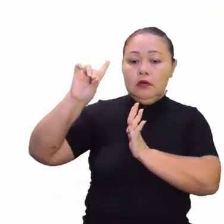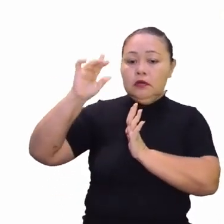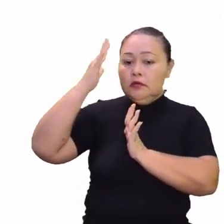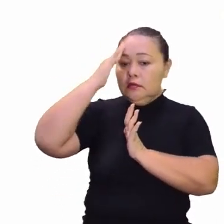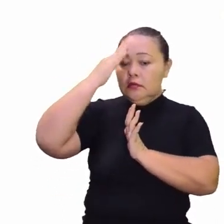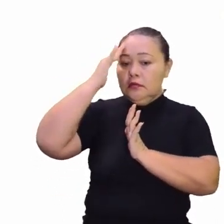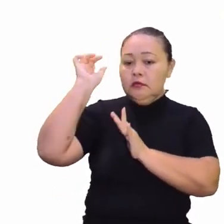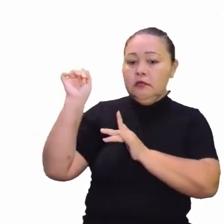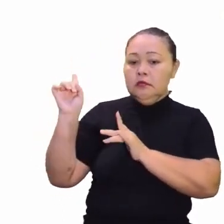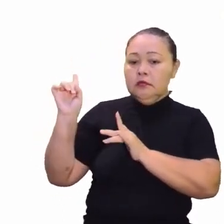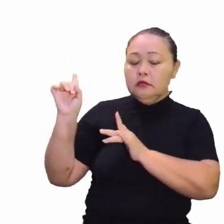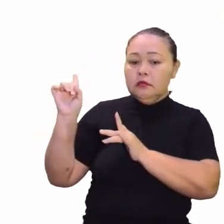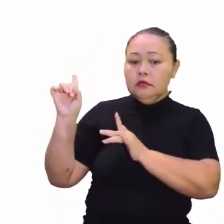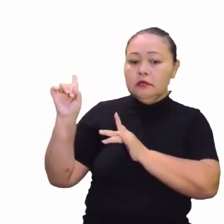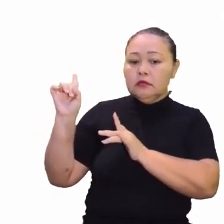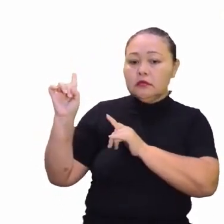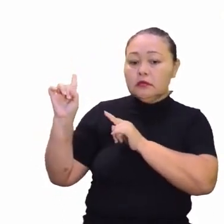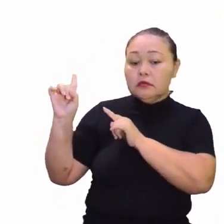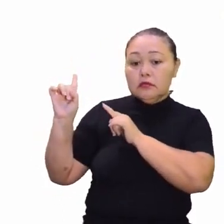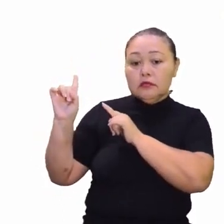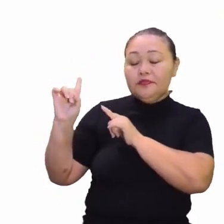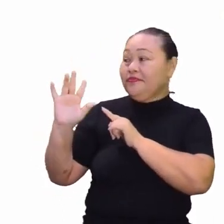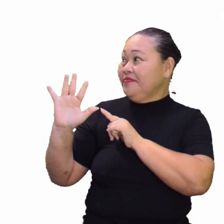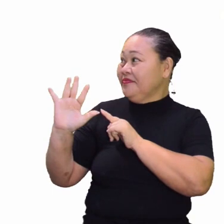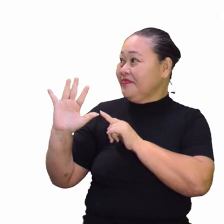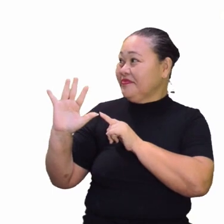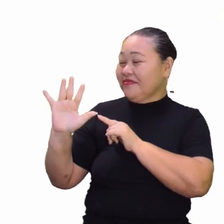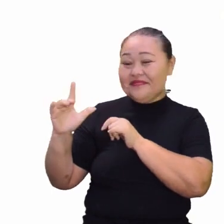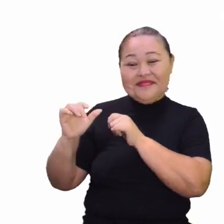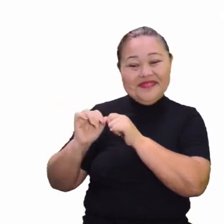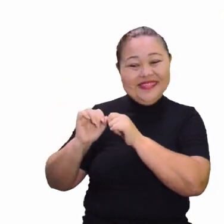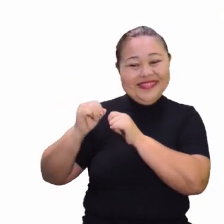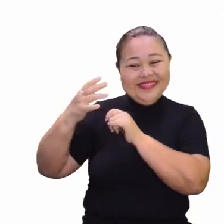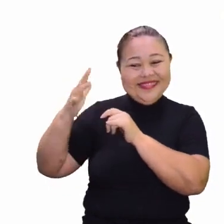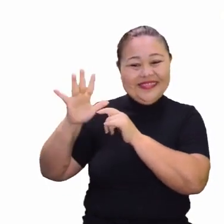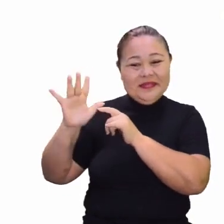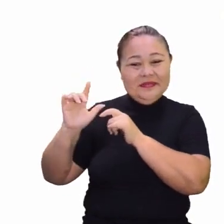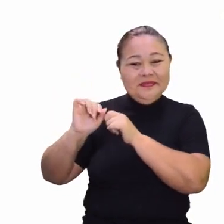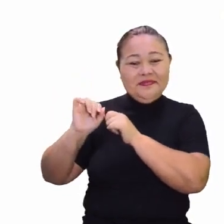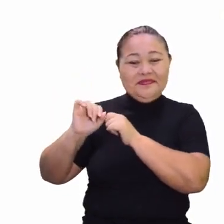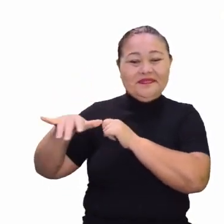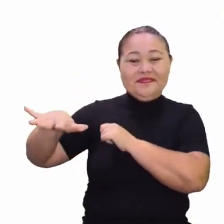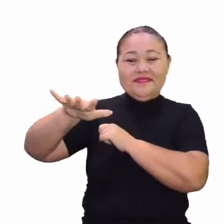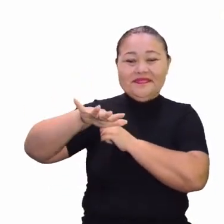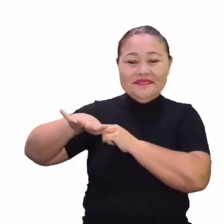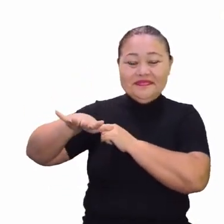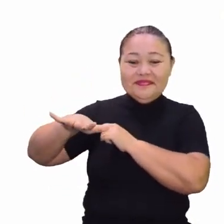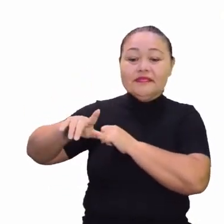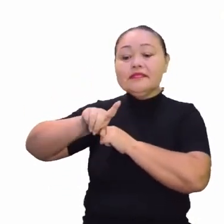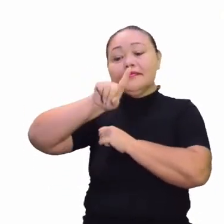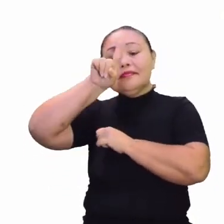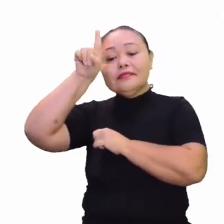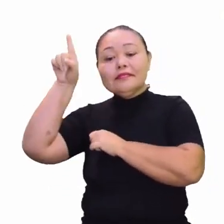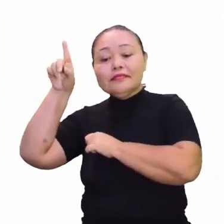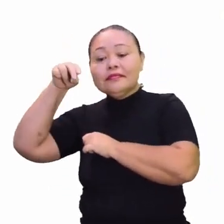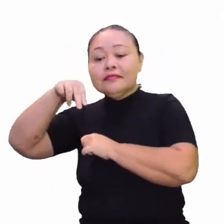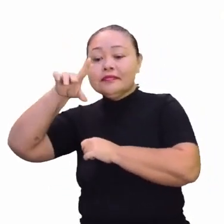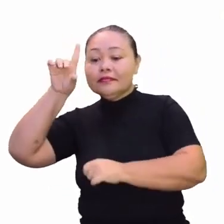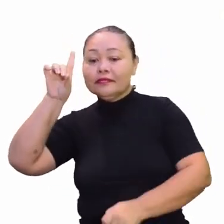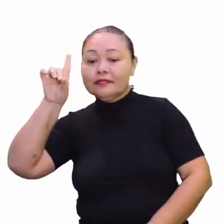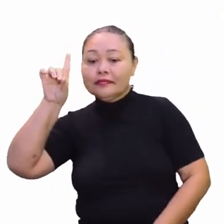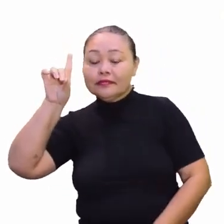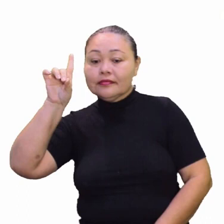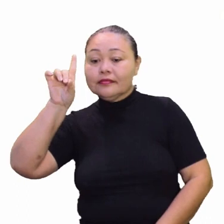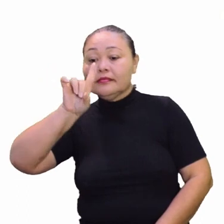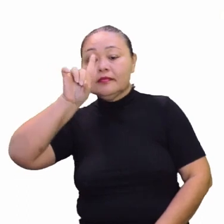para entender, né? Olha aí, ó. Olha que animação, né? Show de bola. A galera veio, ó, lá da região do